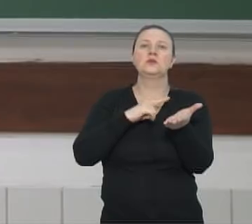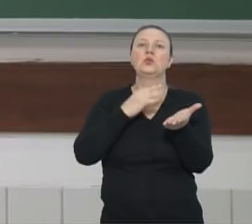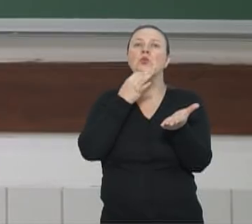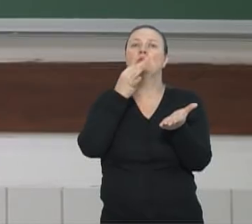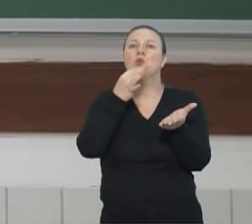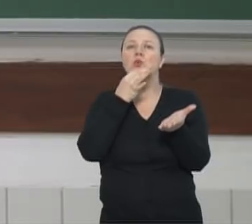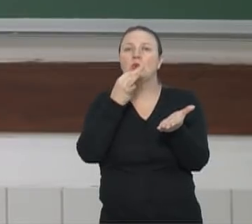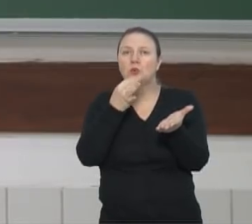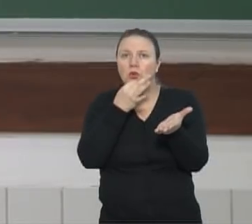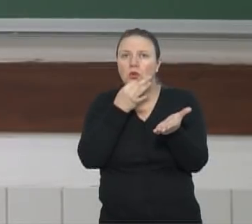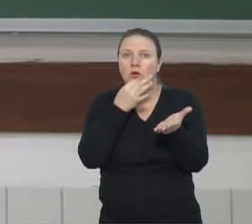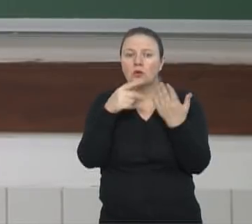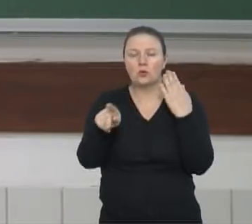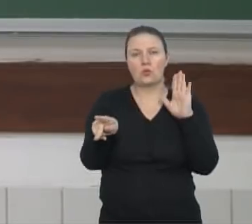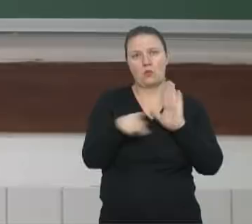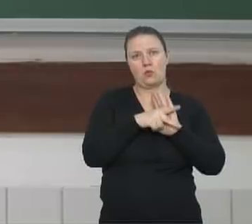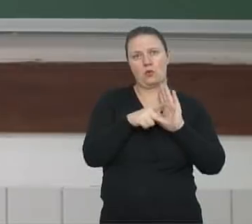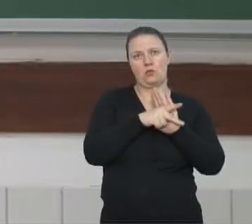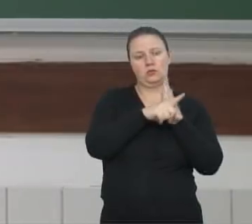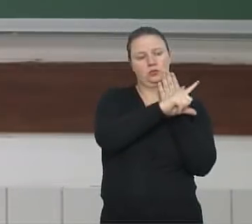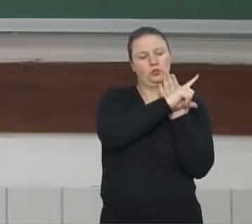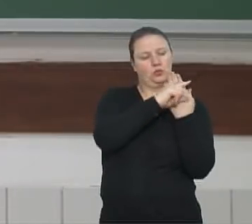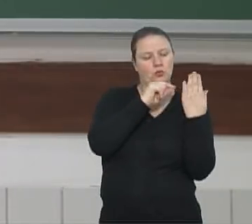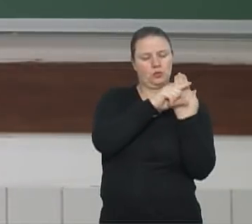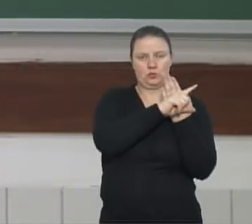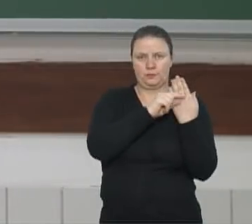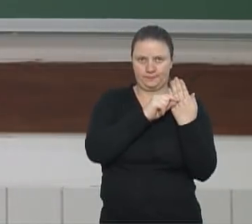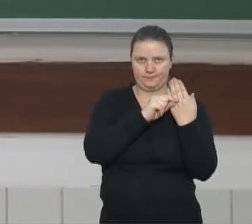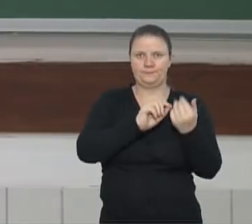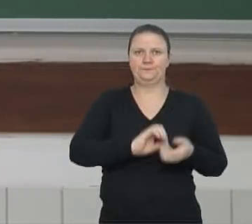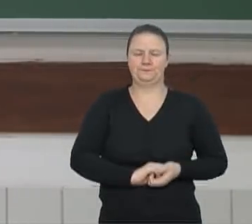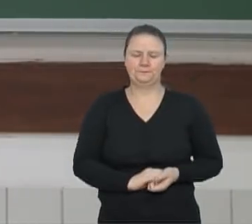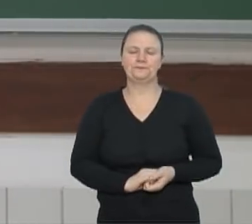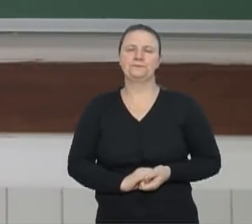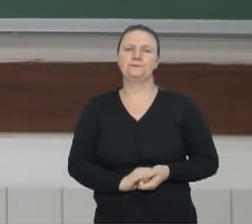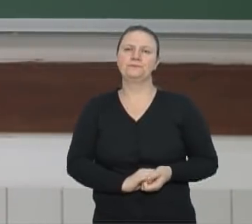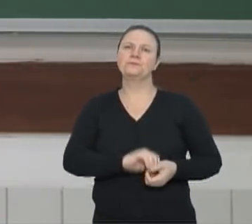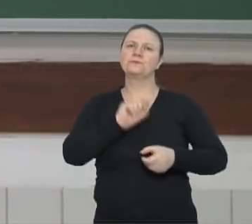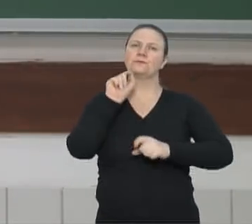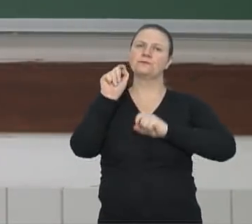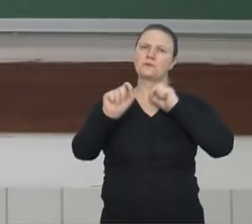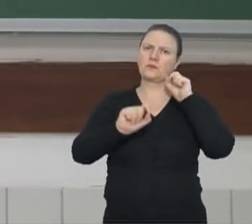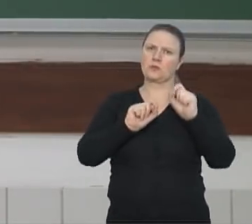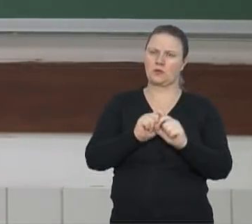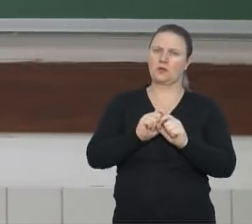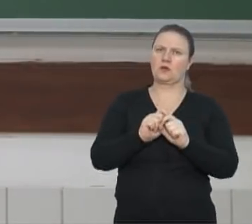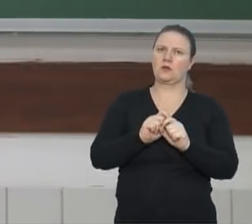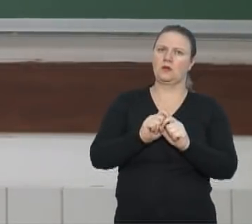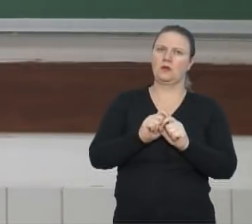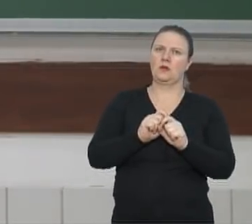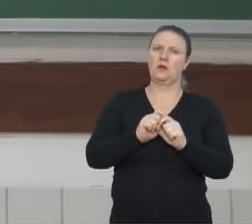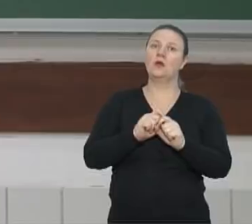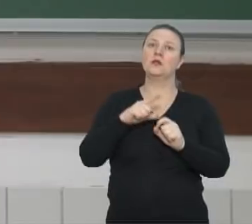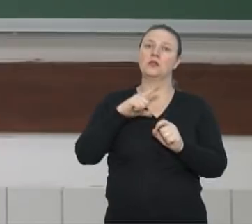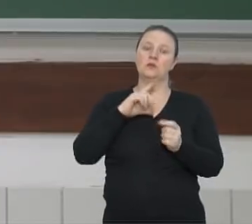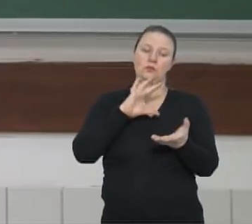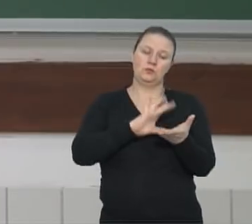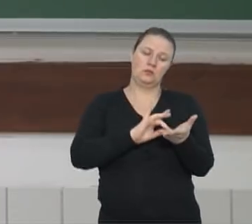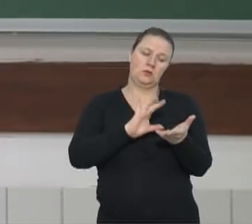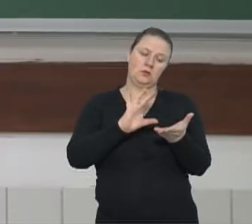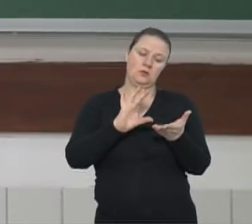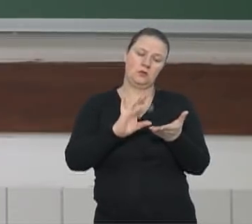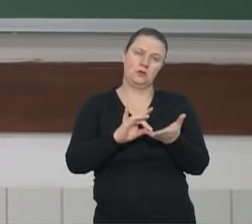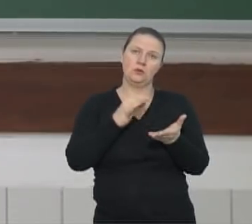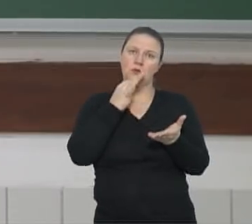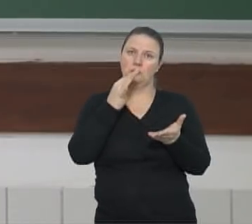Nós falamos sobre isso, né? Colocamos ali, você entendeu? Que no artigo de opinião tem